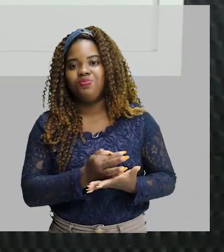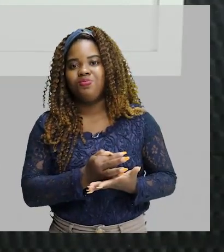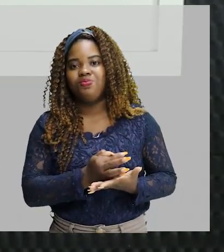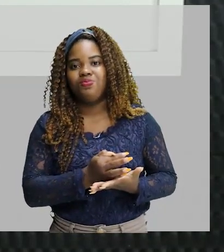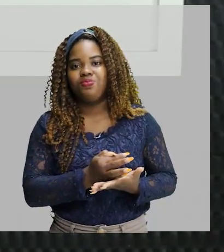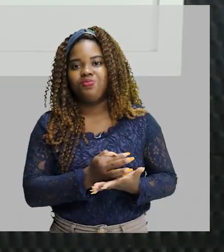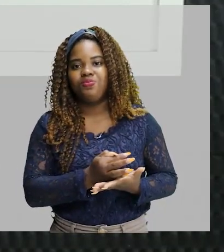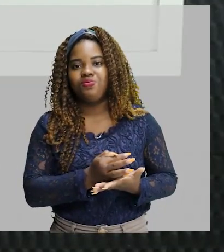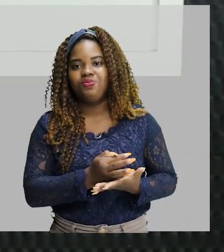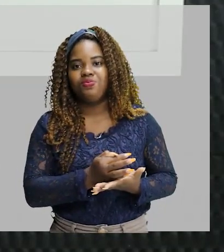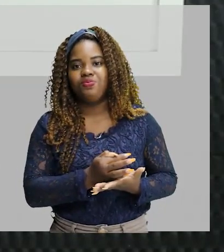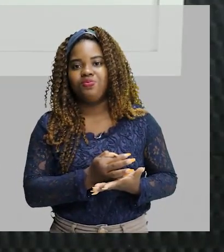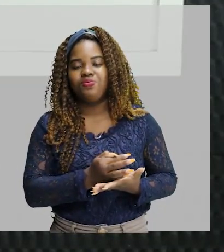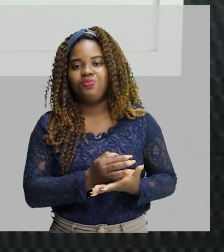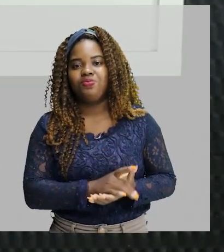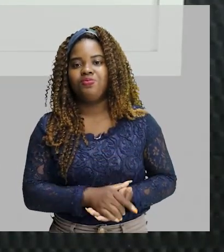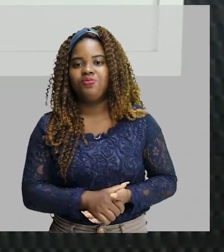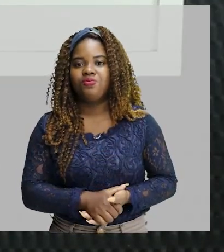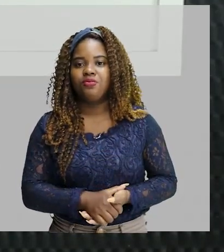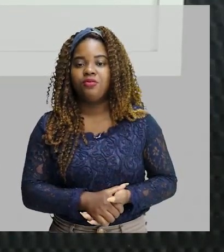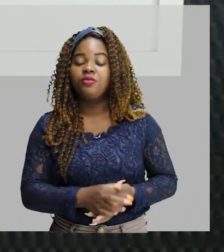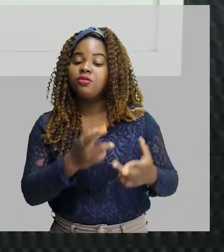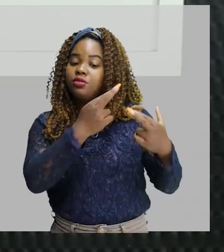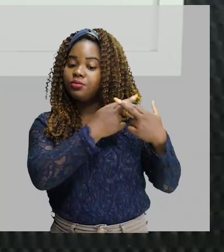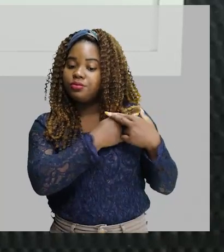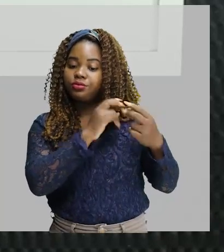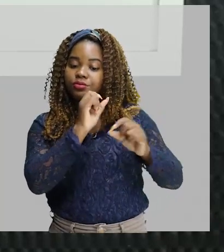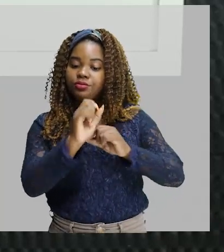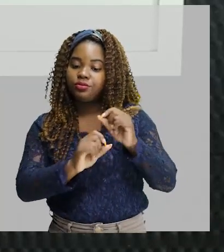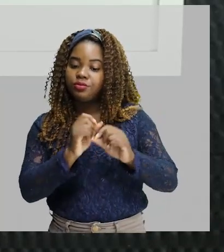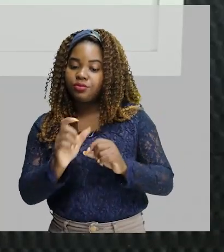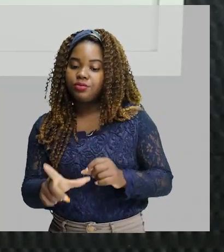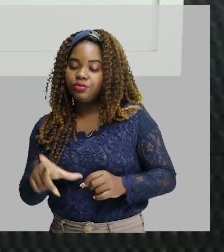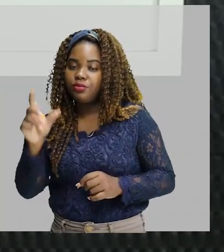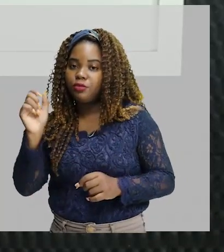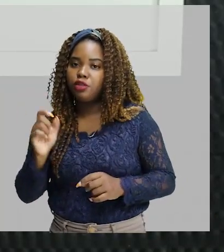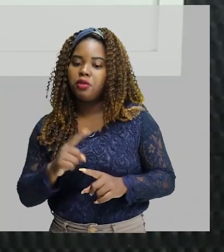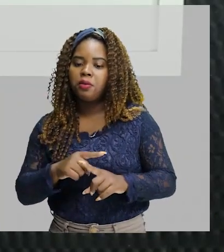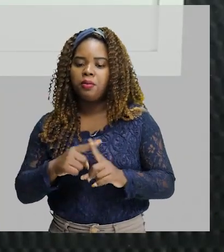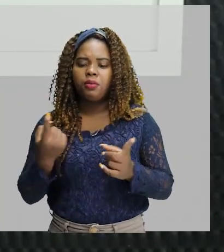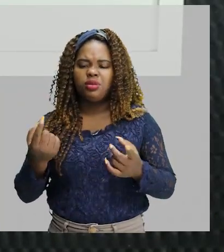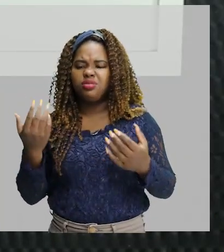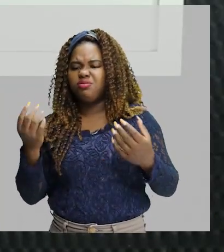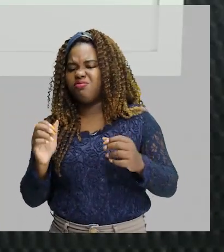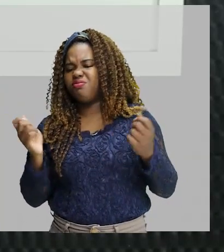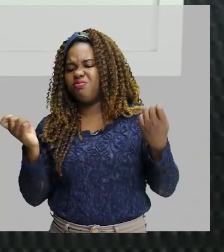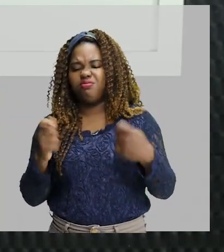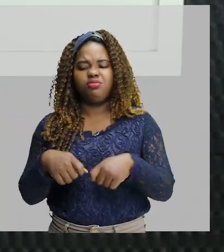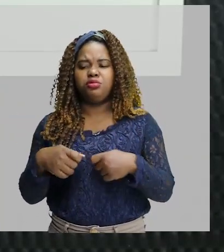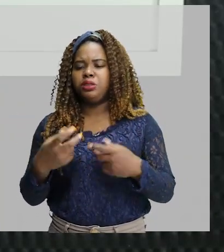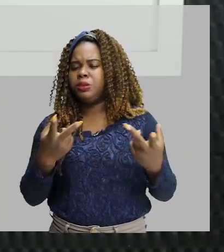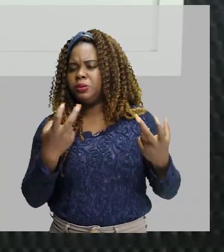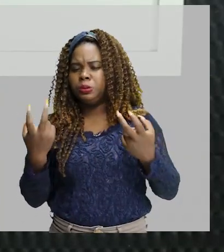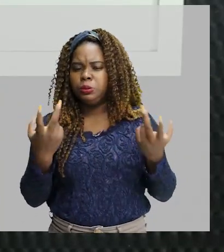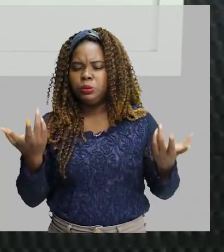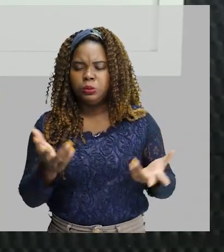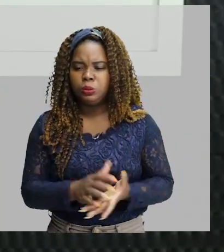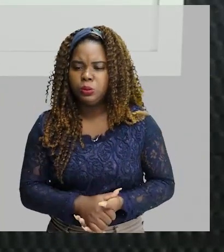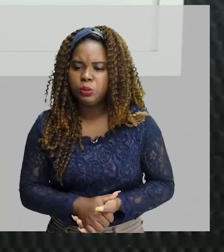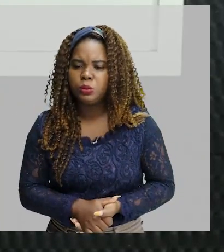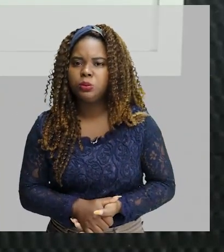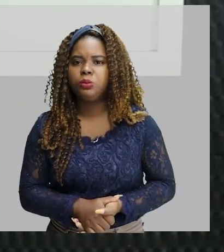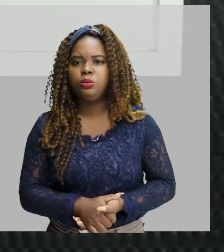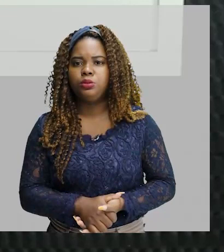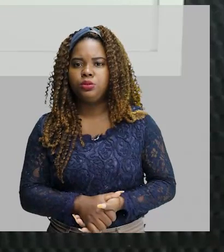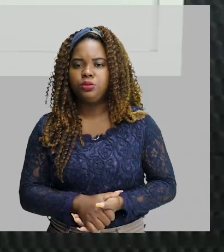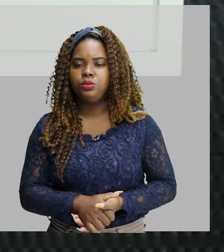é responsável pelo que faz unicamente. Quando você não consegue perceber isso, quando você não consegue assumir isso, quando você não coloca em